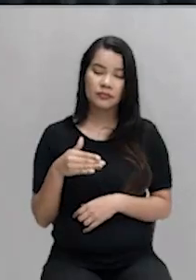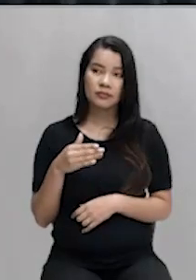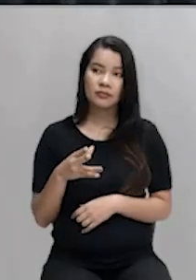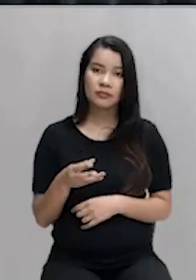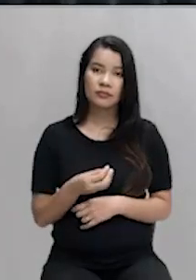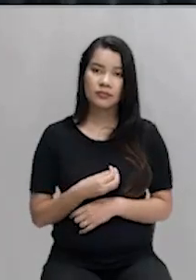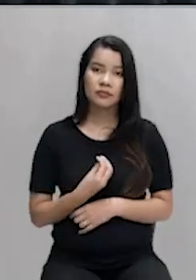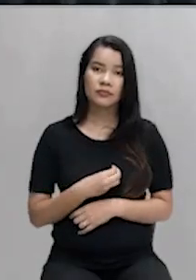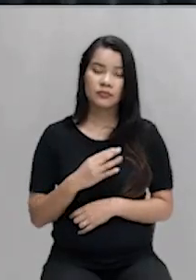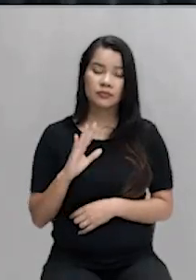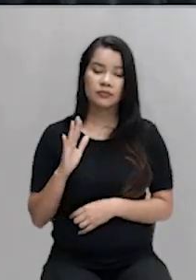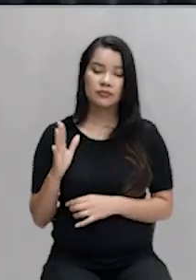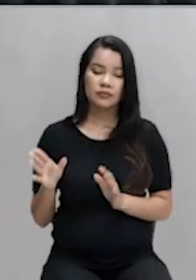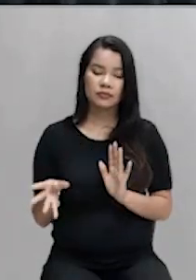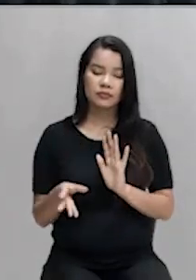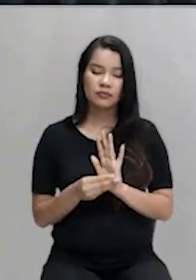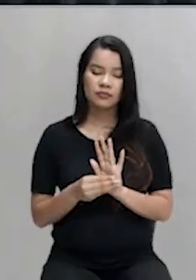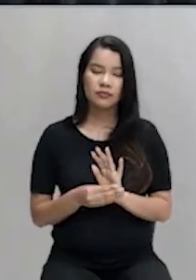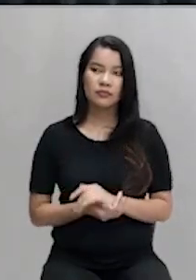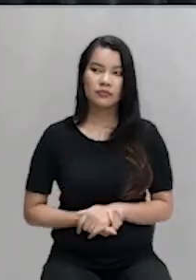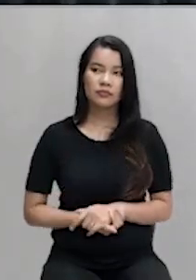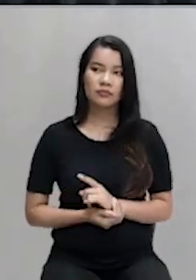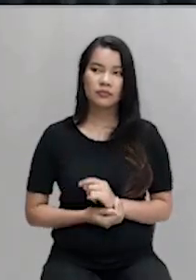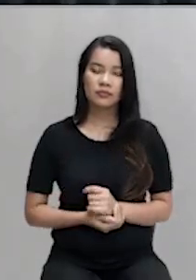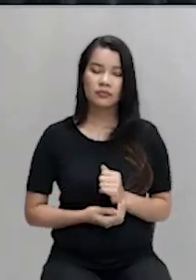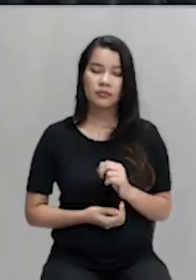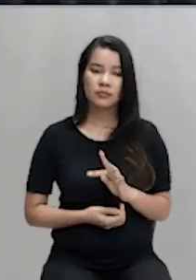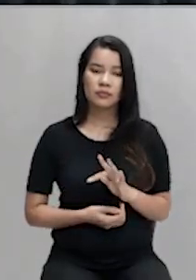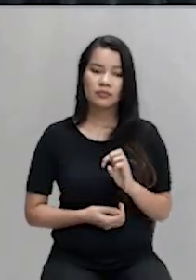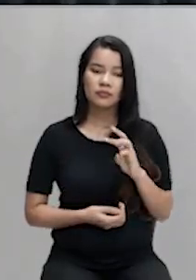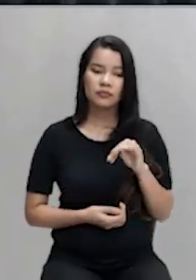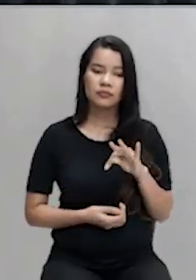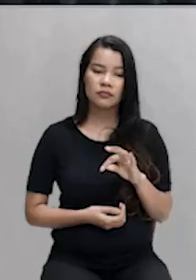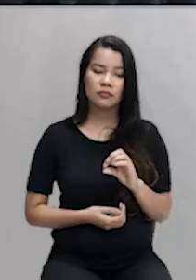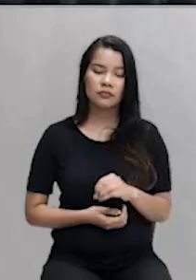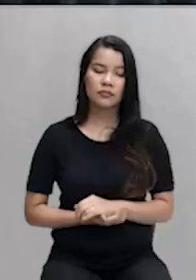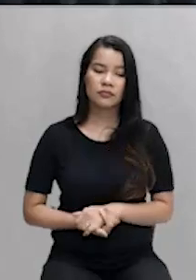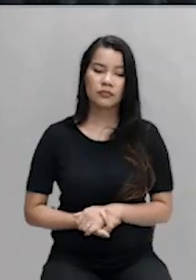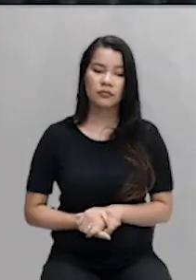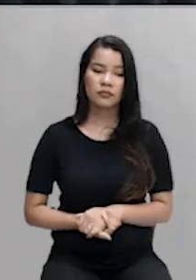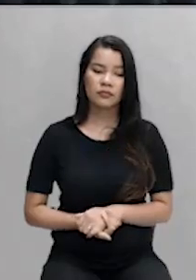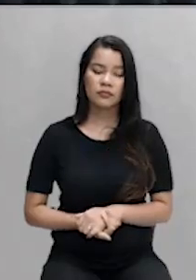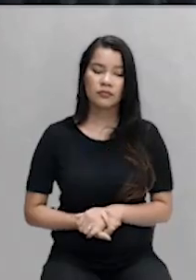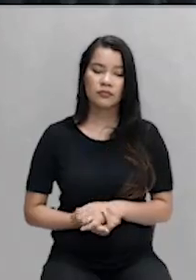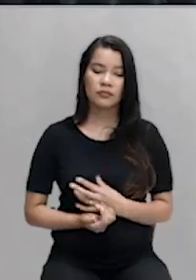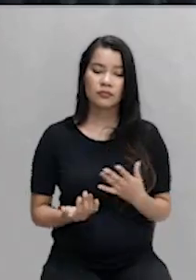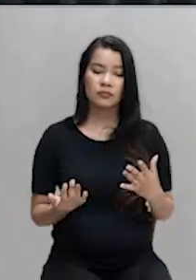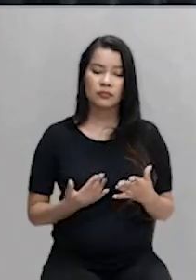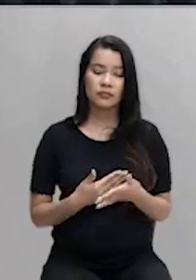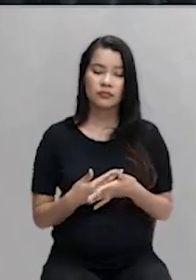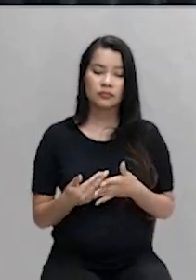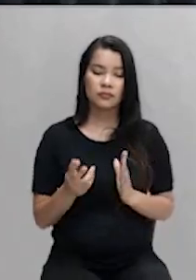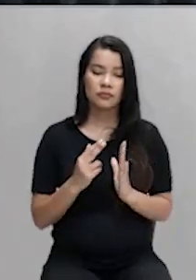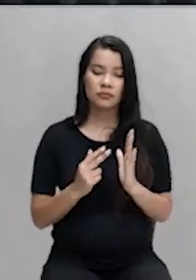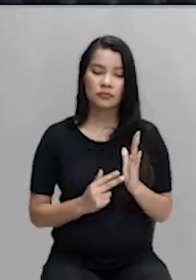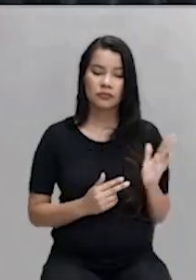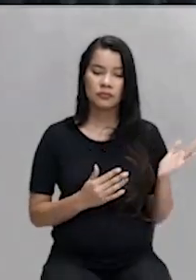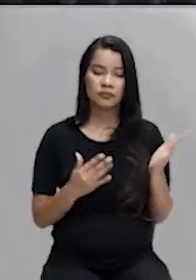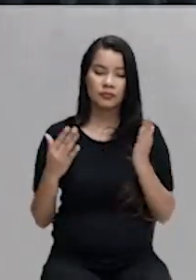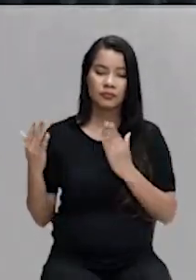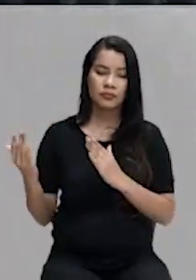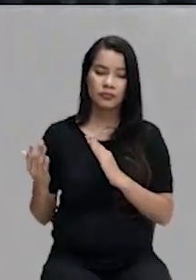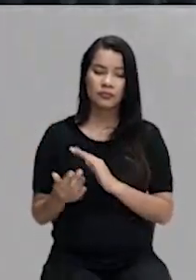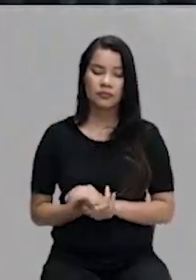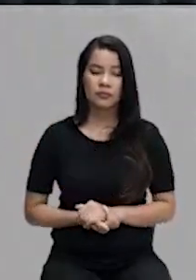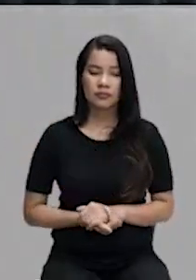foi incorporado à nossa rotina. Então, é algo muito automático, muito rápido, muito dinâmico. Então, vamos lá para alguns